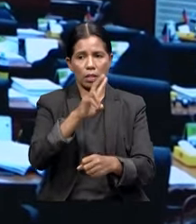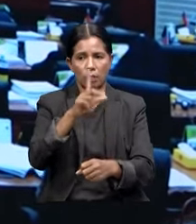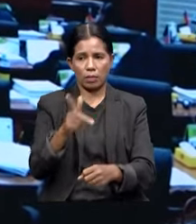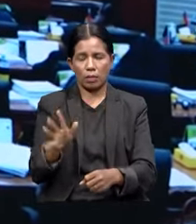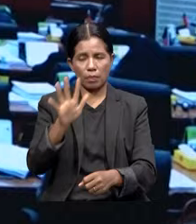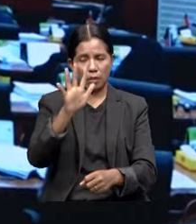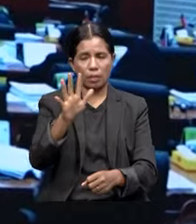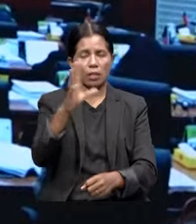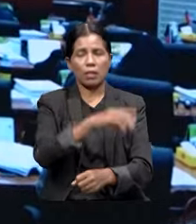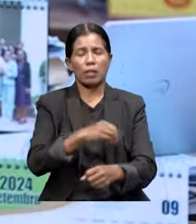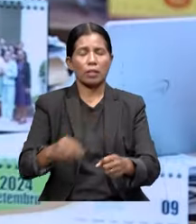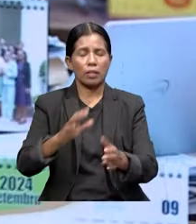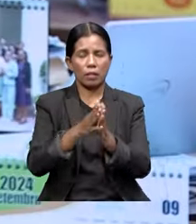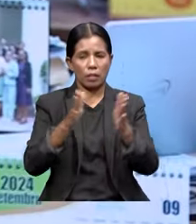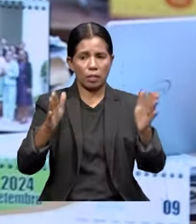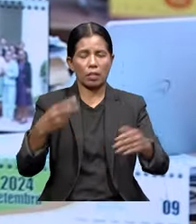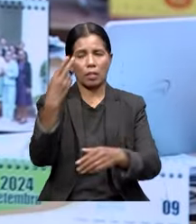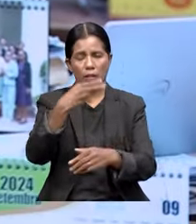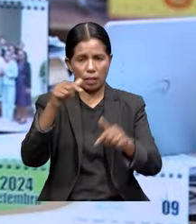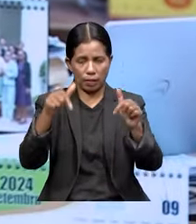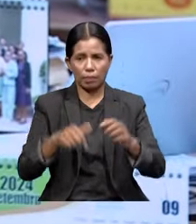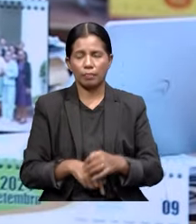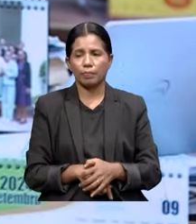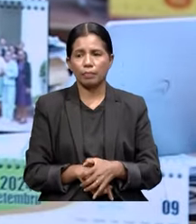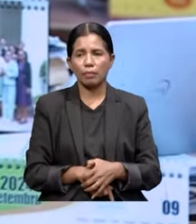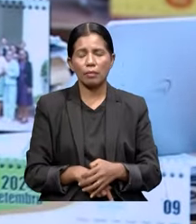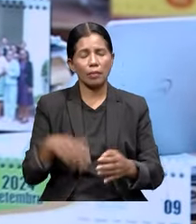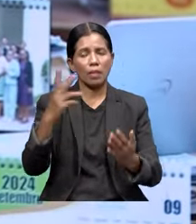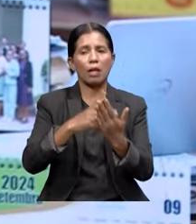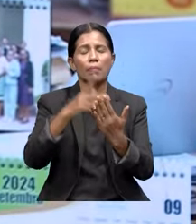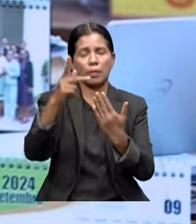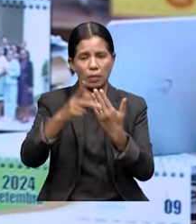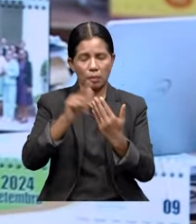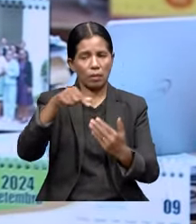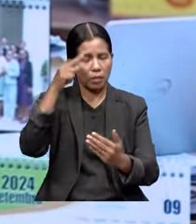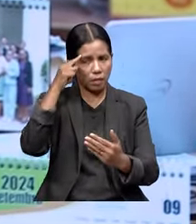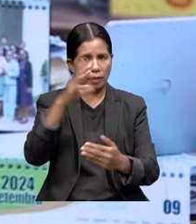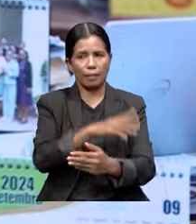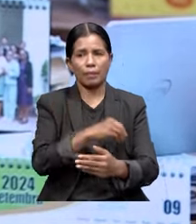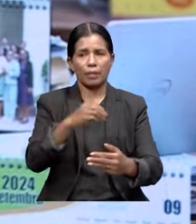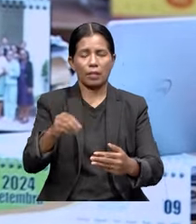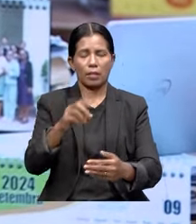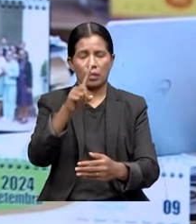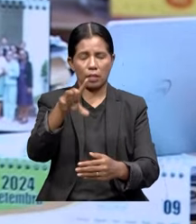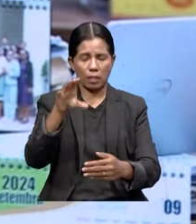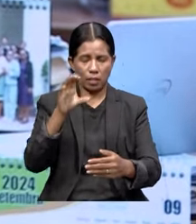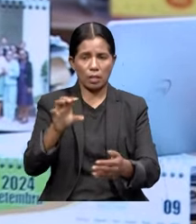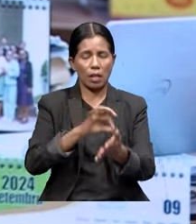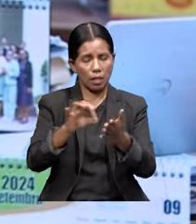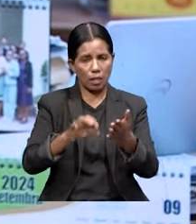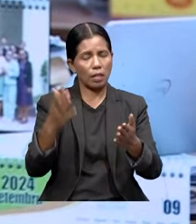Sinima, e a fase generalidade quinta ne. E o programa governo mos e a paz de 114, Hakere